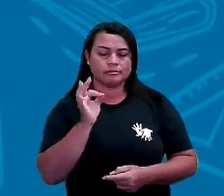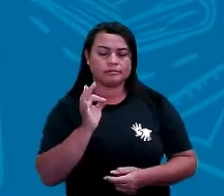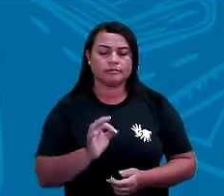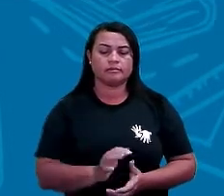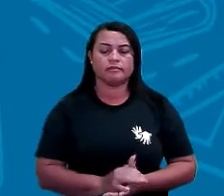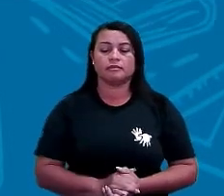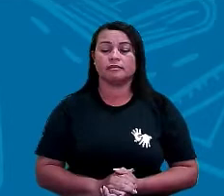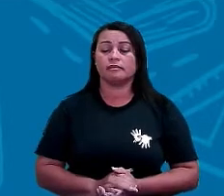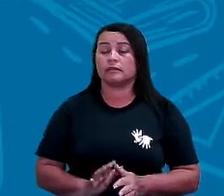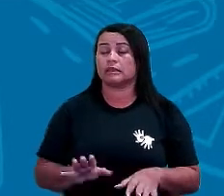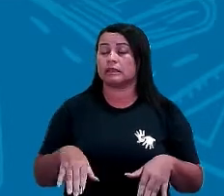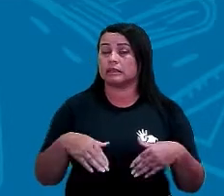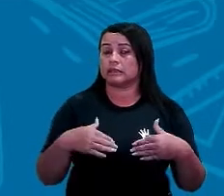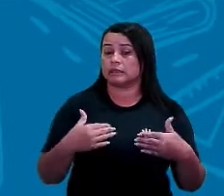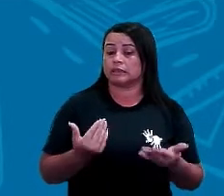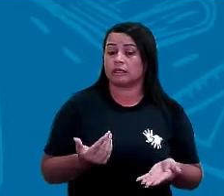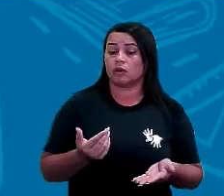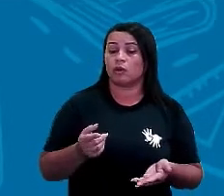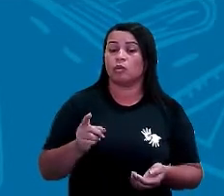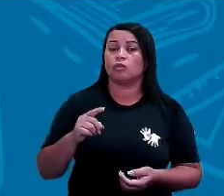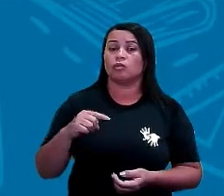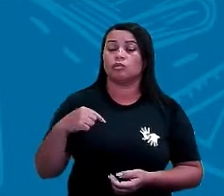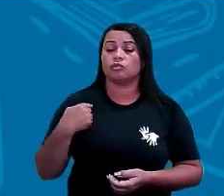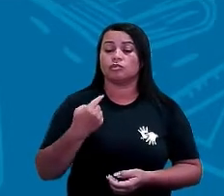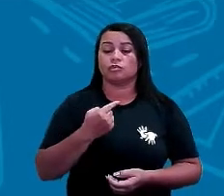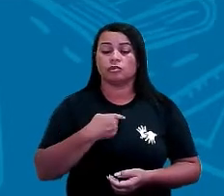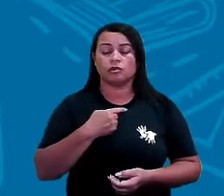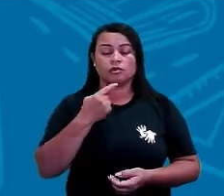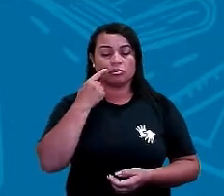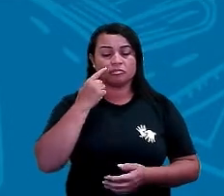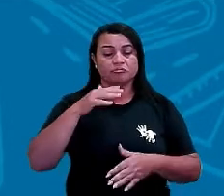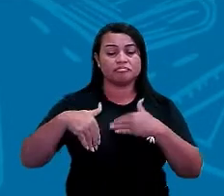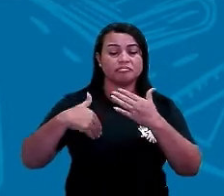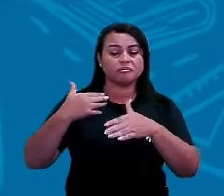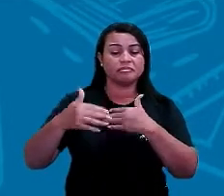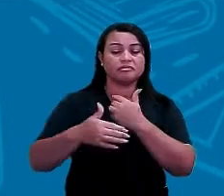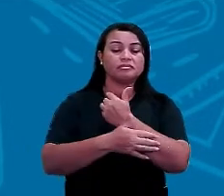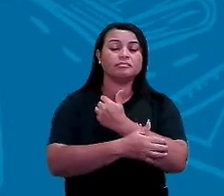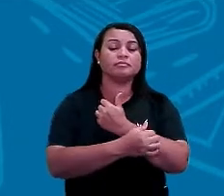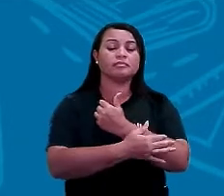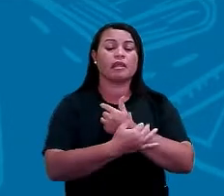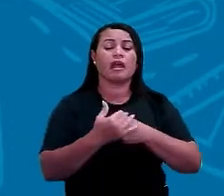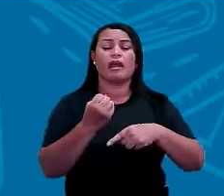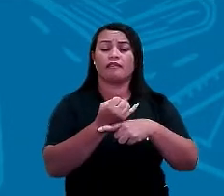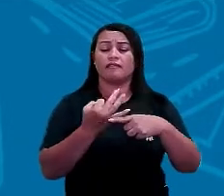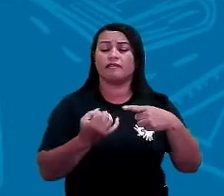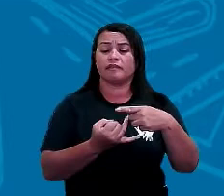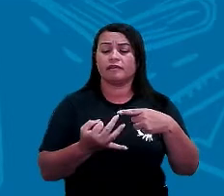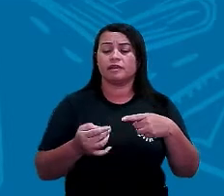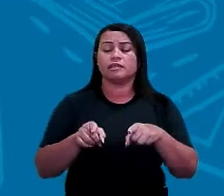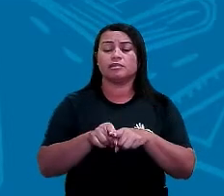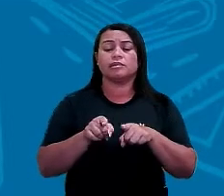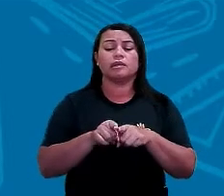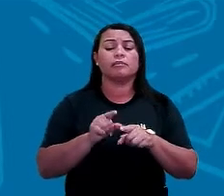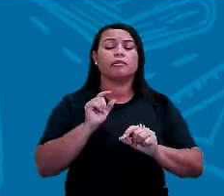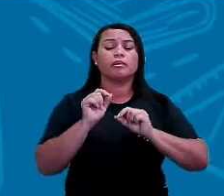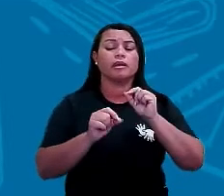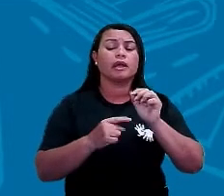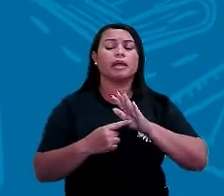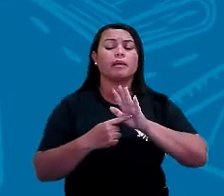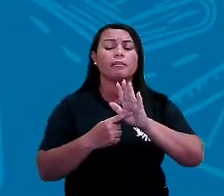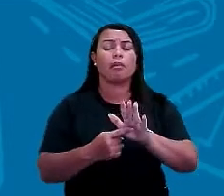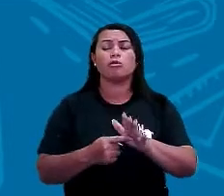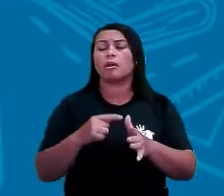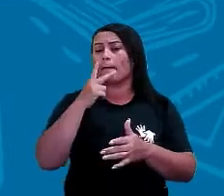certo? Então a gente vai ao longo se desenvolvendo, tá? A fração envolve a ideia de alguma coisa que